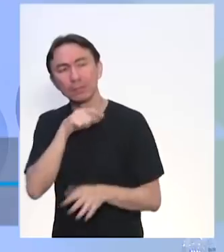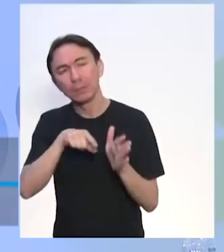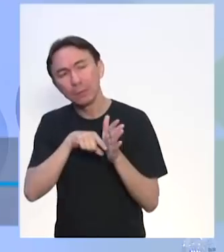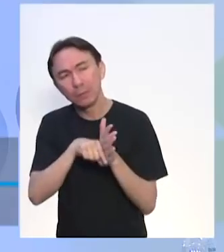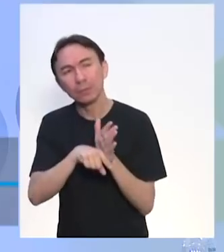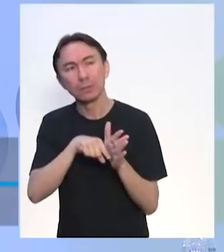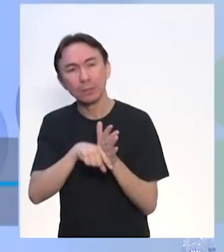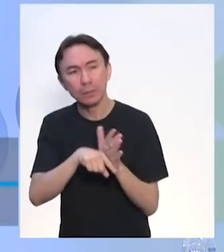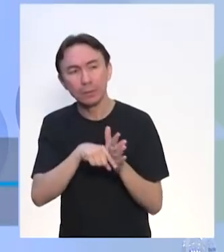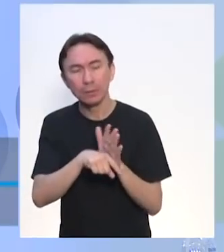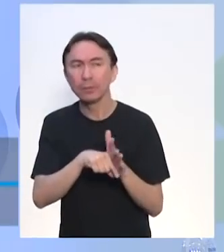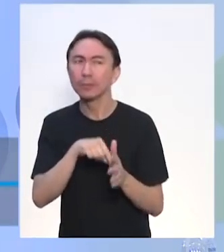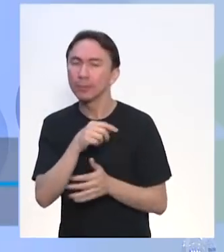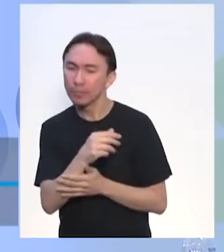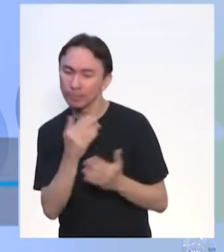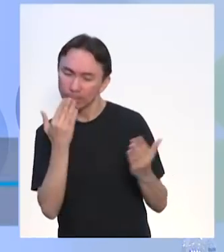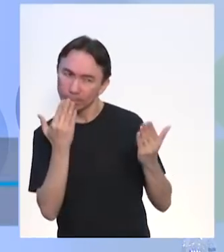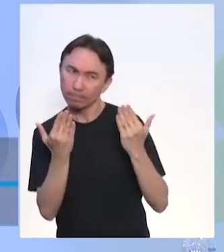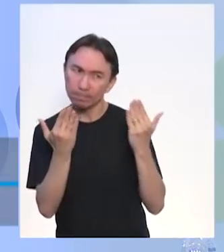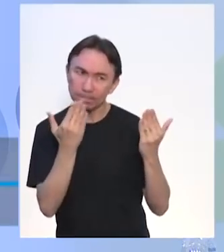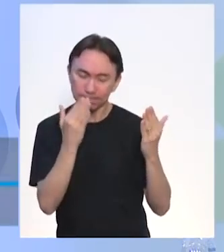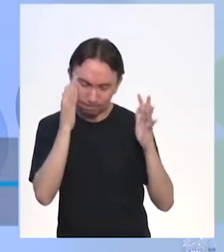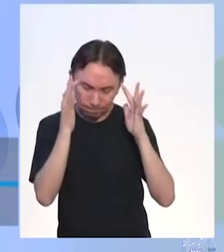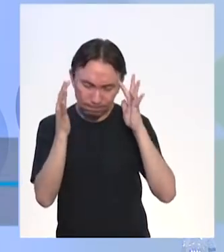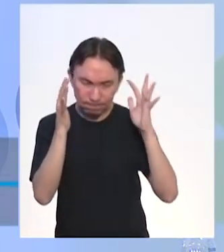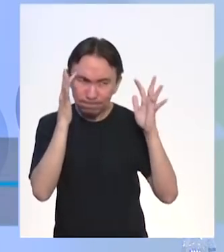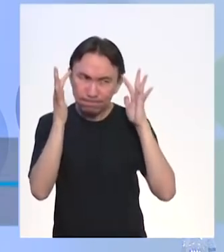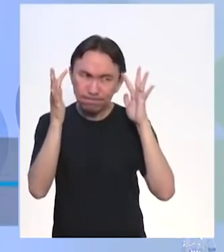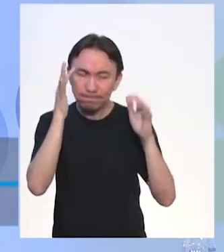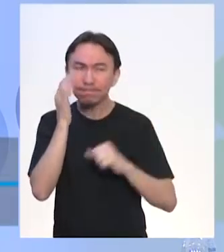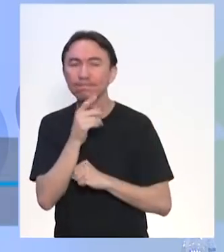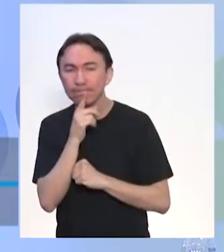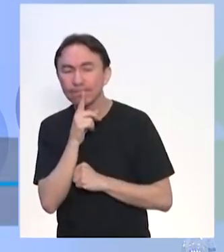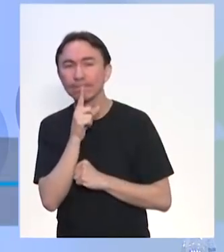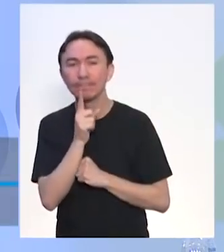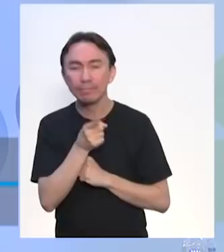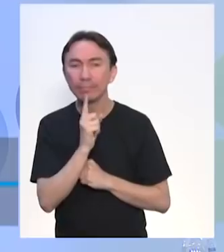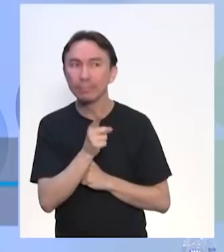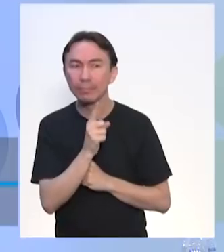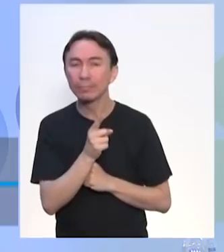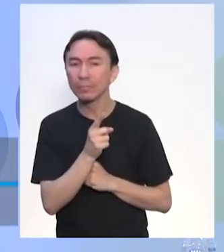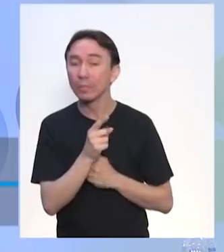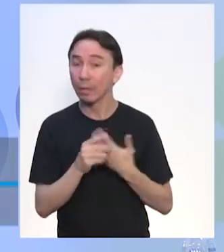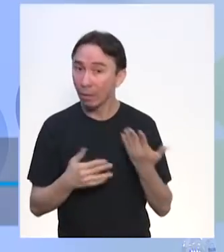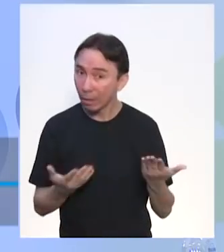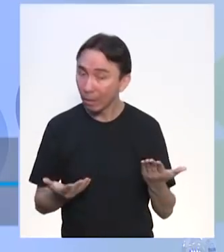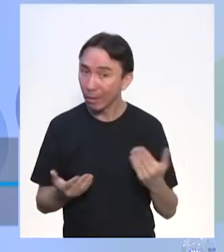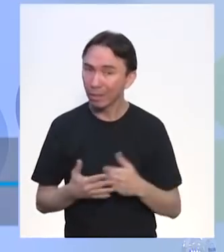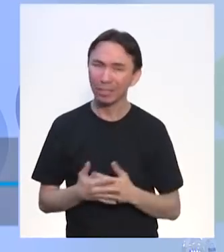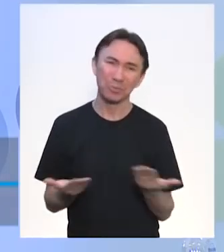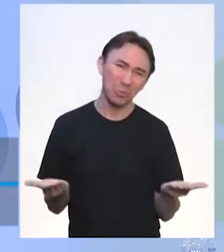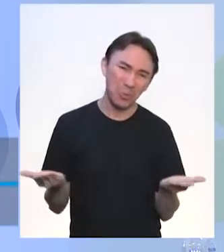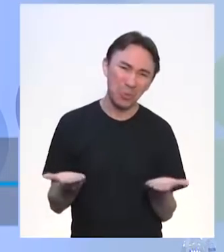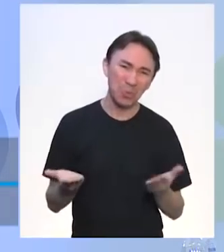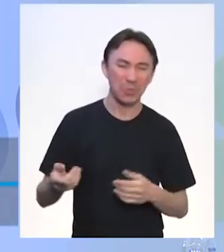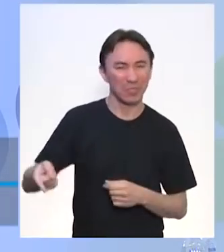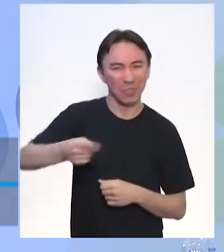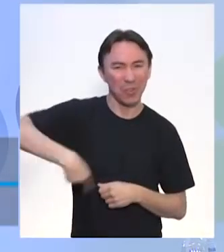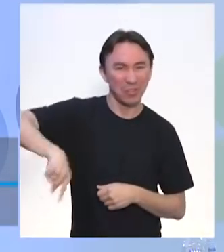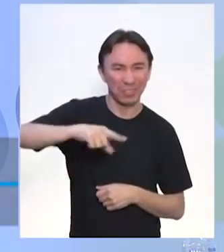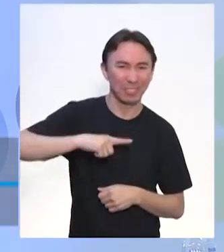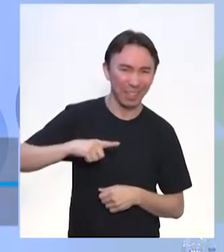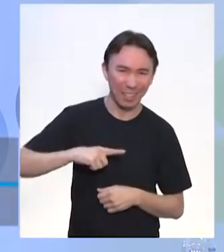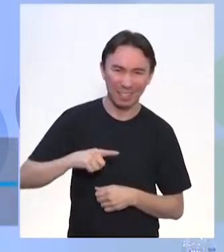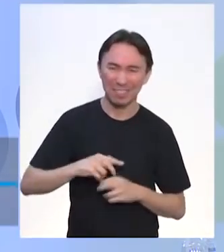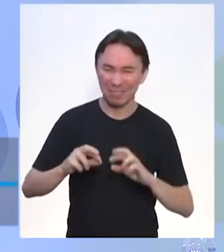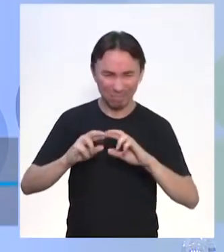aqui, vamos discernir um pouquinho melhor sobre as informações que me são passadas. Porque a gente vive hoje nesse bombardeio de